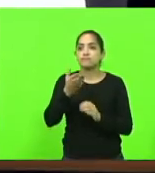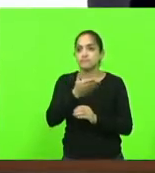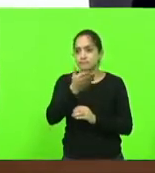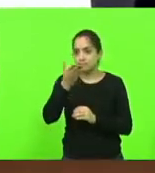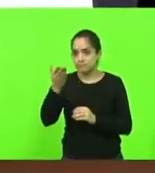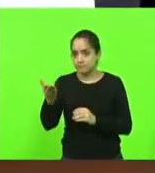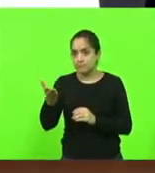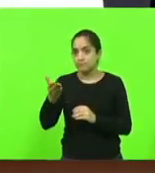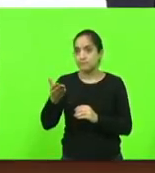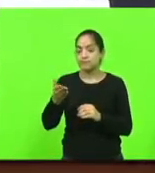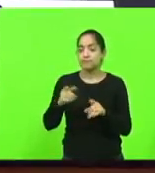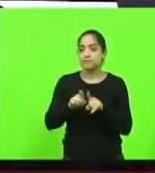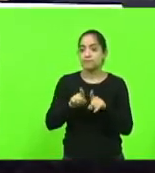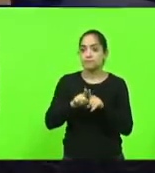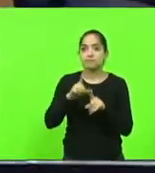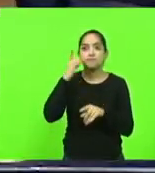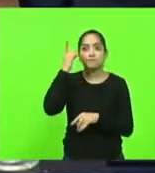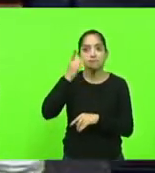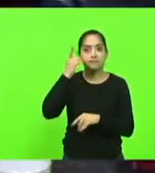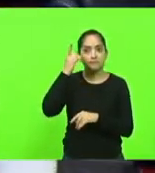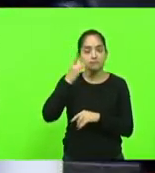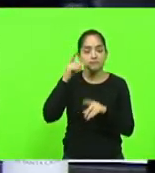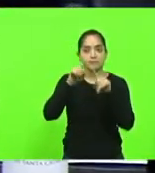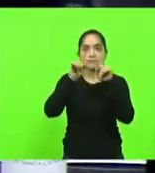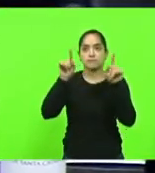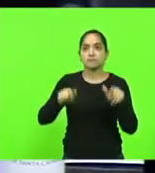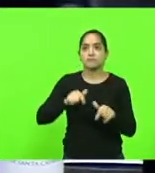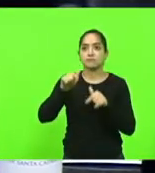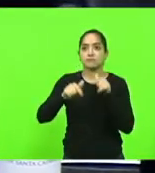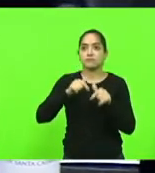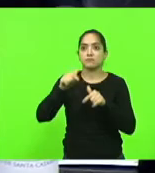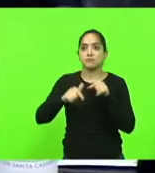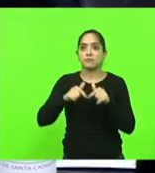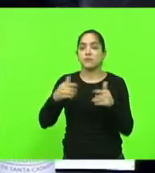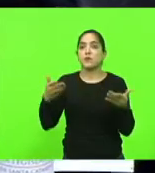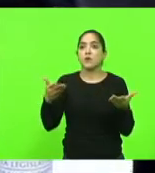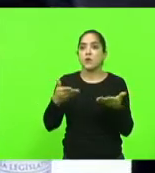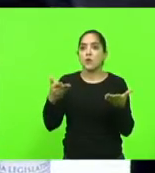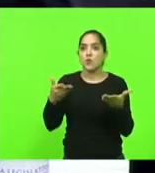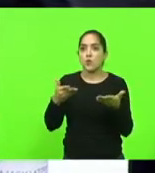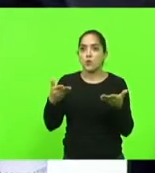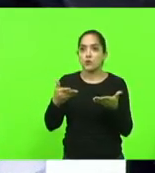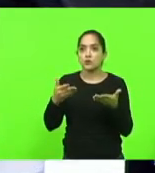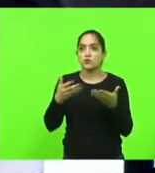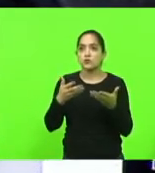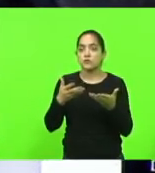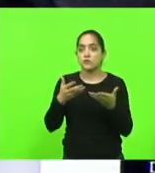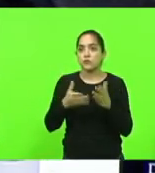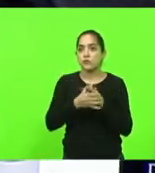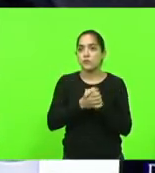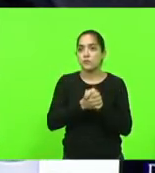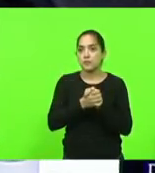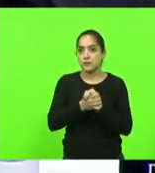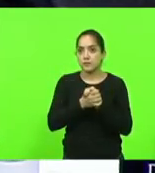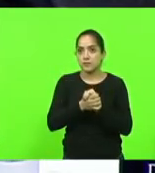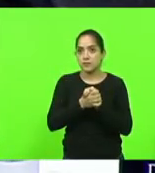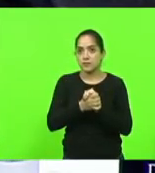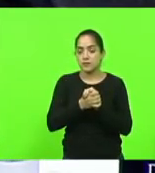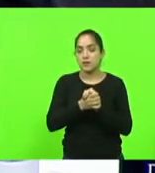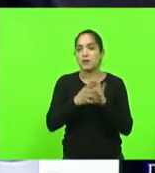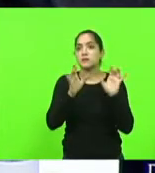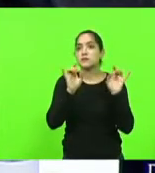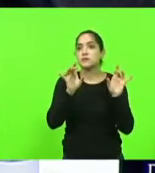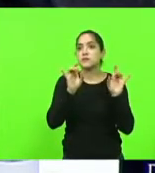nobres colegas, a todos os servidores. Hoje, presidente, quero cumprimentar de forma muito